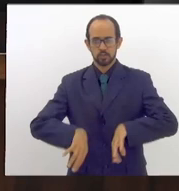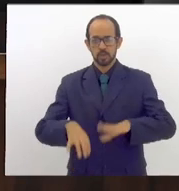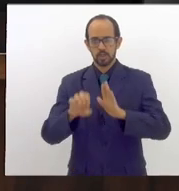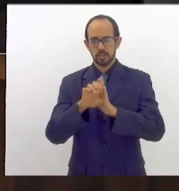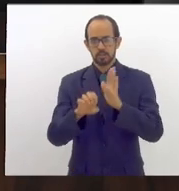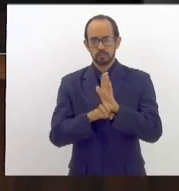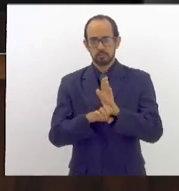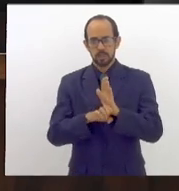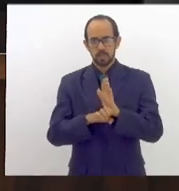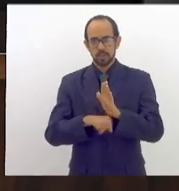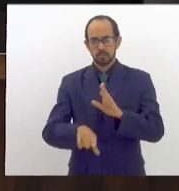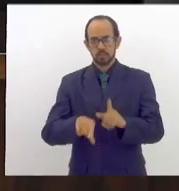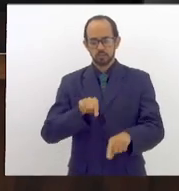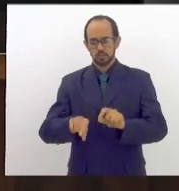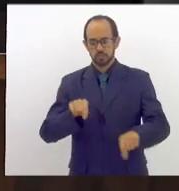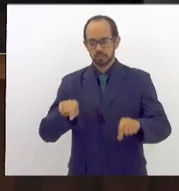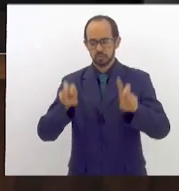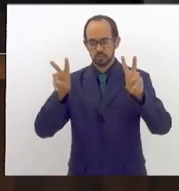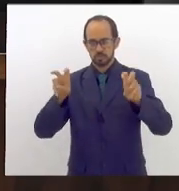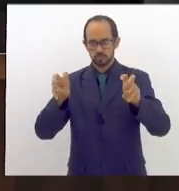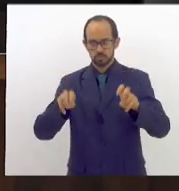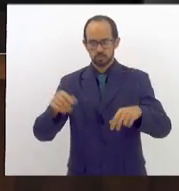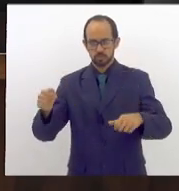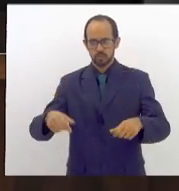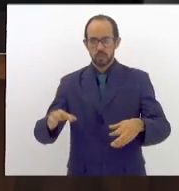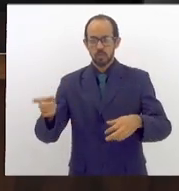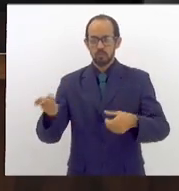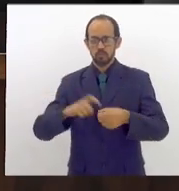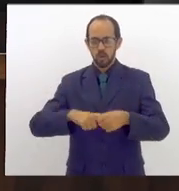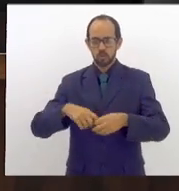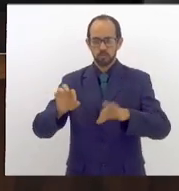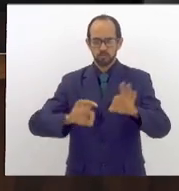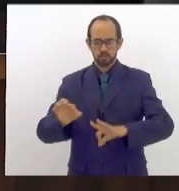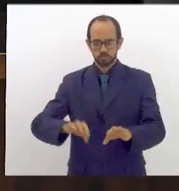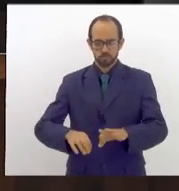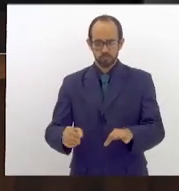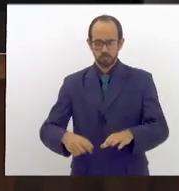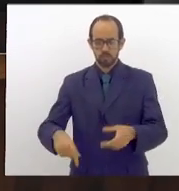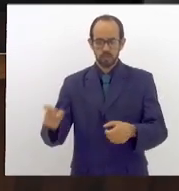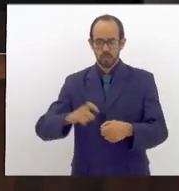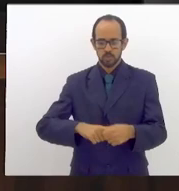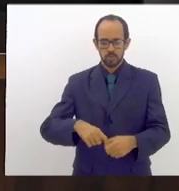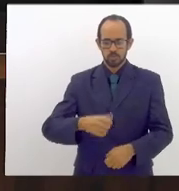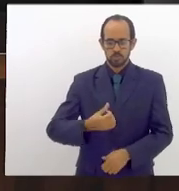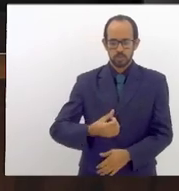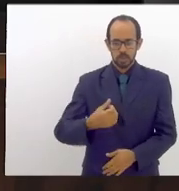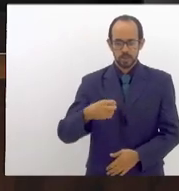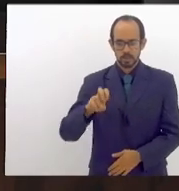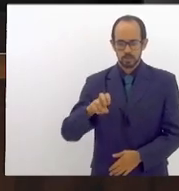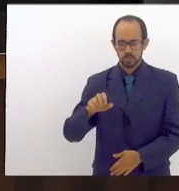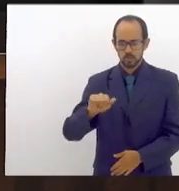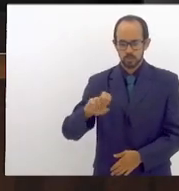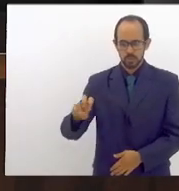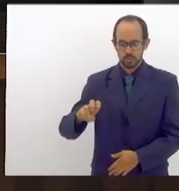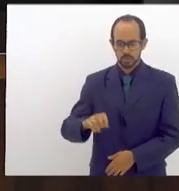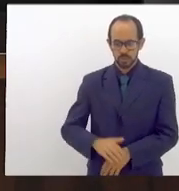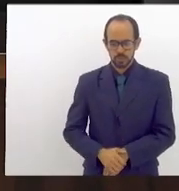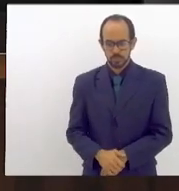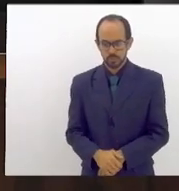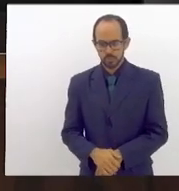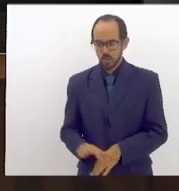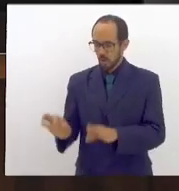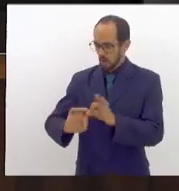emendas e os destaques chama os trabalhos à ordem retoma o projeto de lei 65 15 é questão de ordem à vista